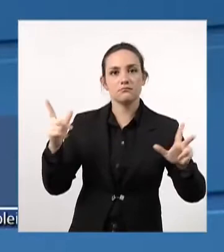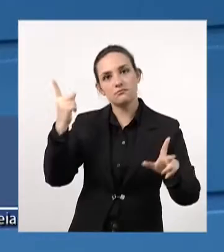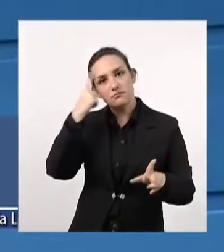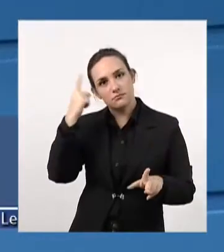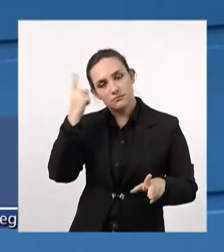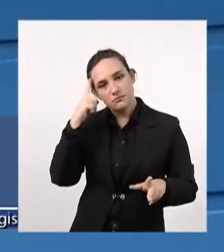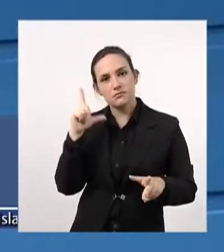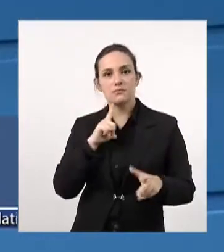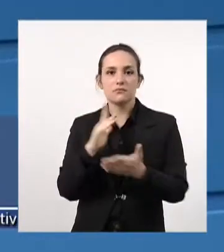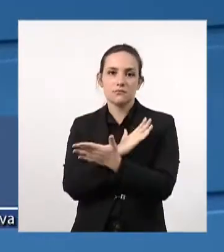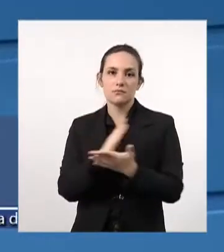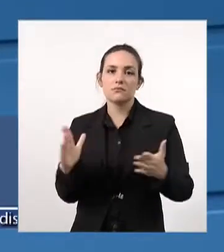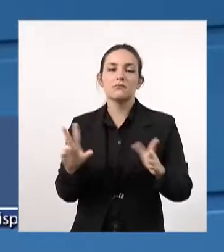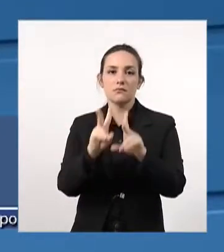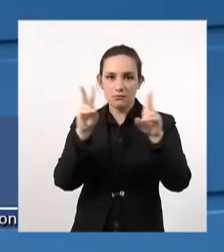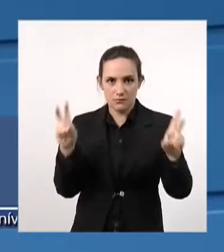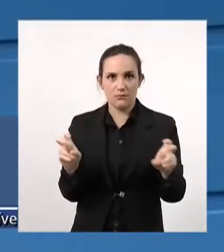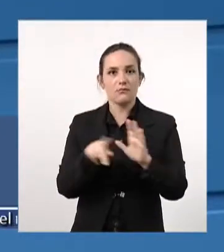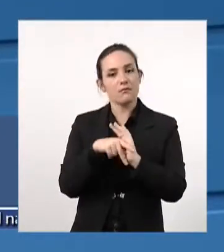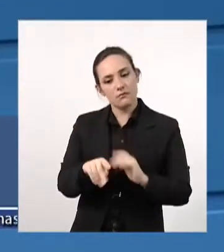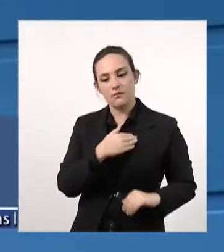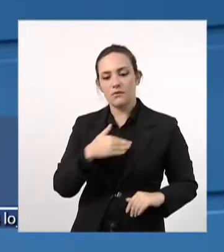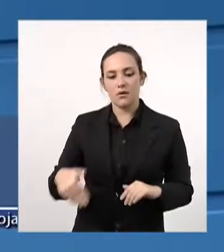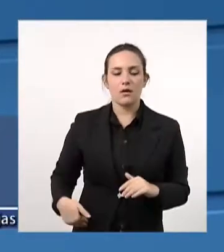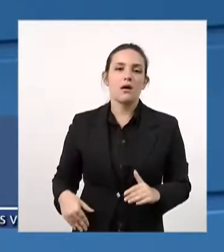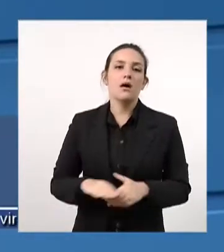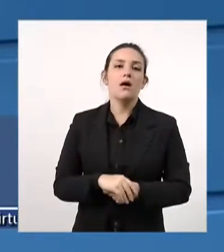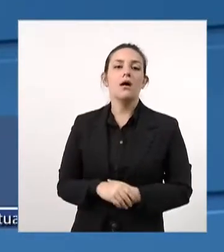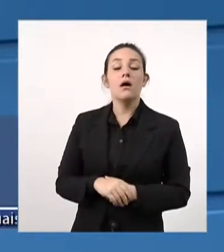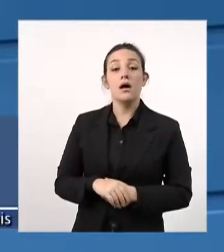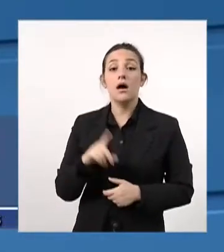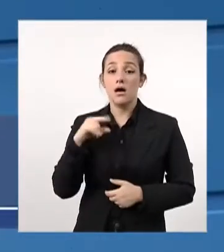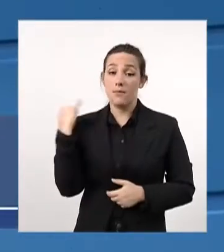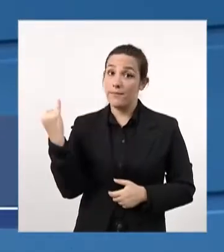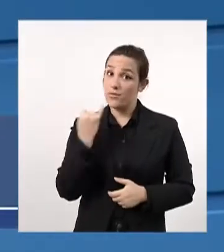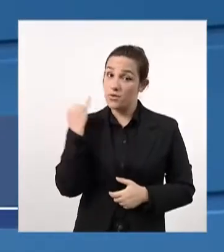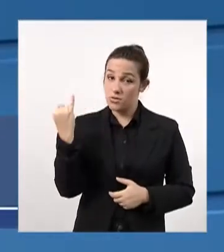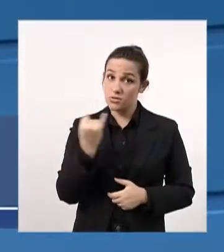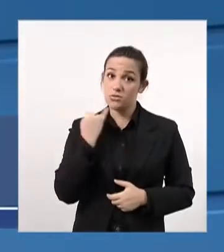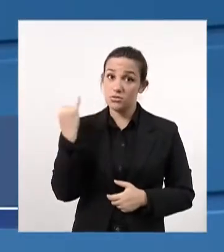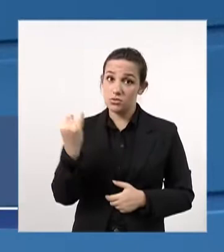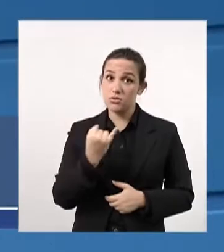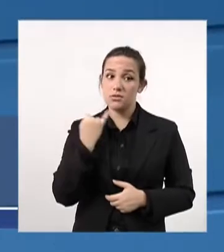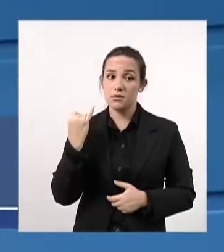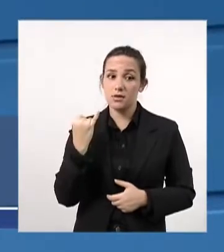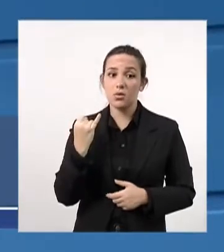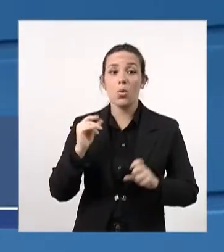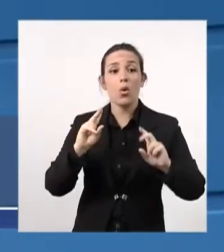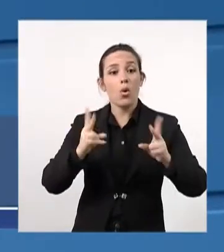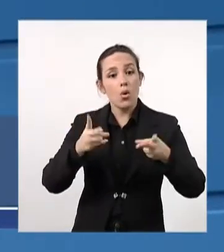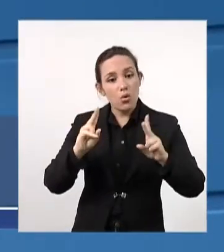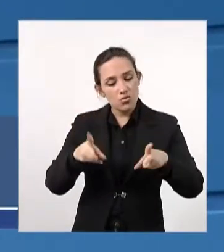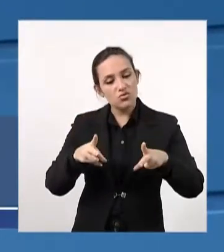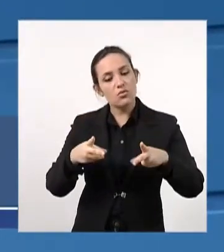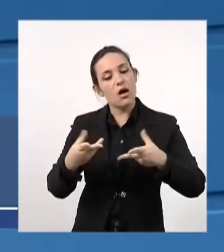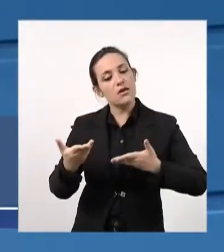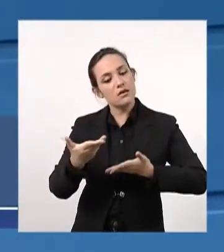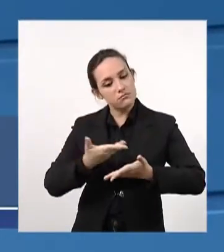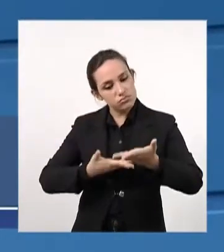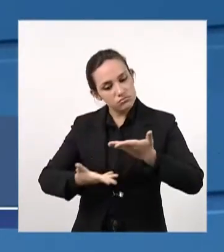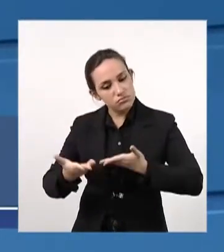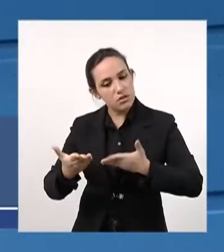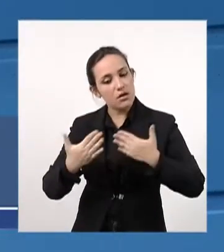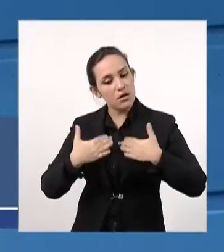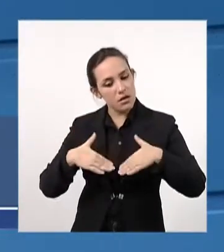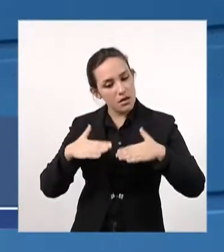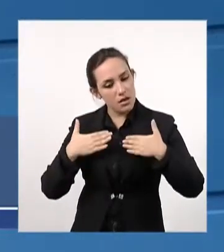algumas matérias do governo do Estado. É importante a gente manter essa relação,